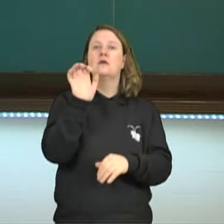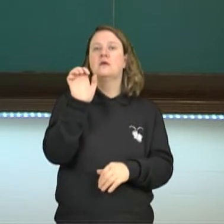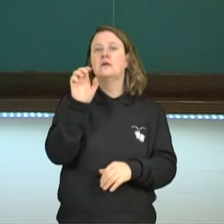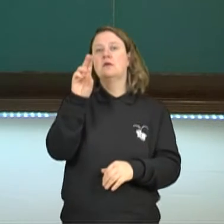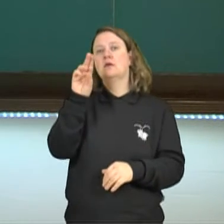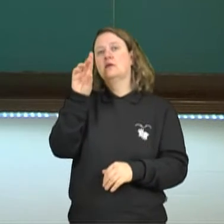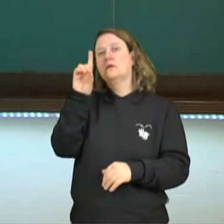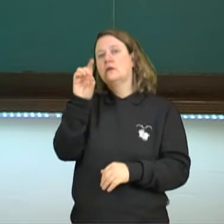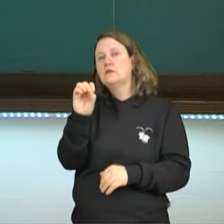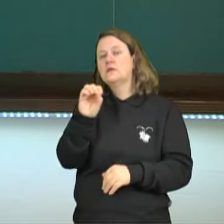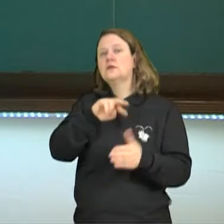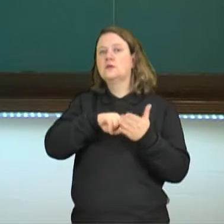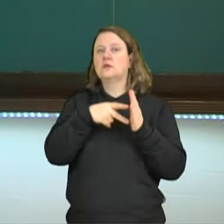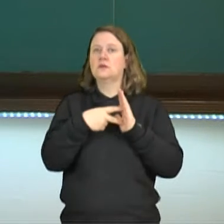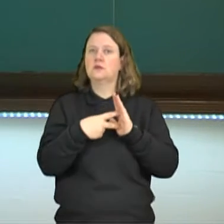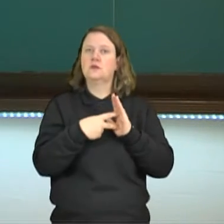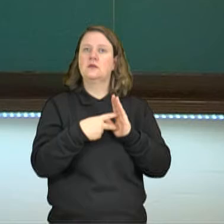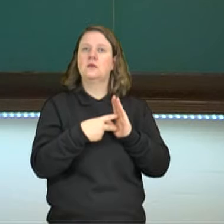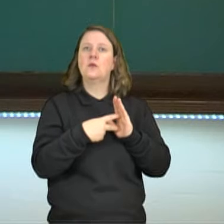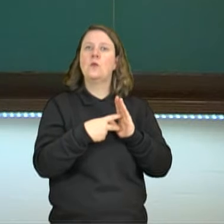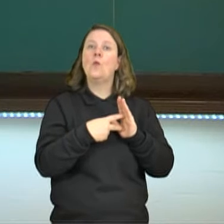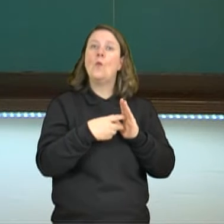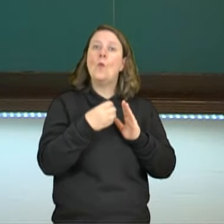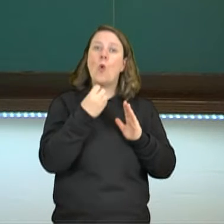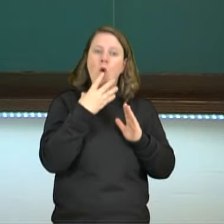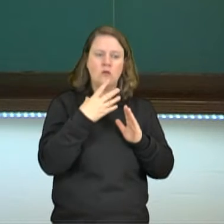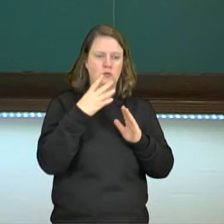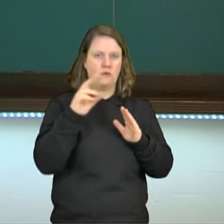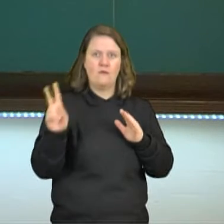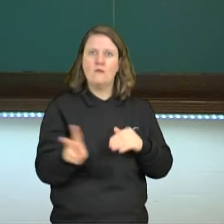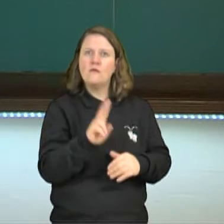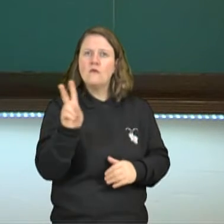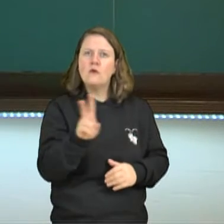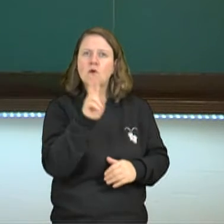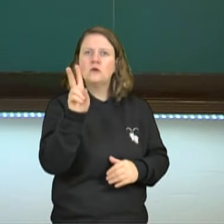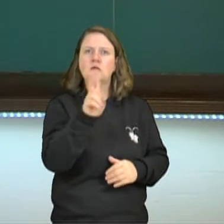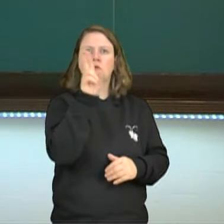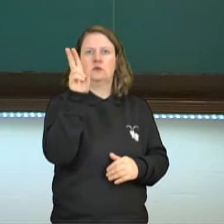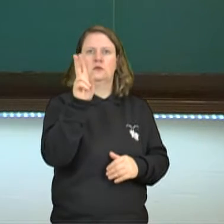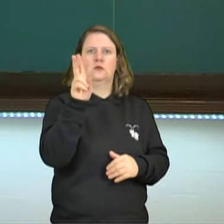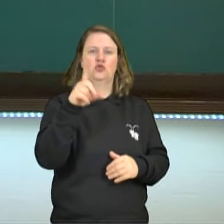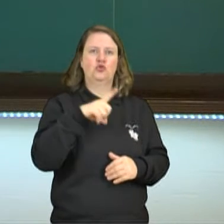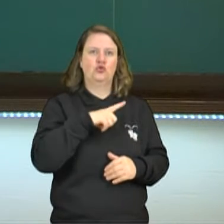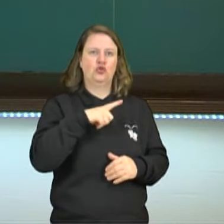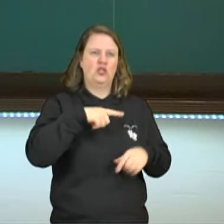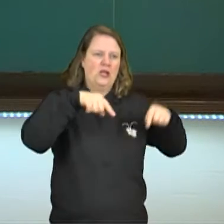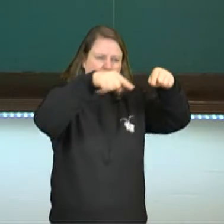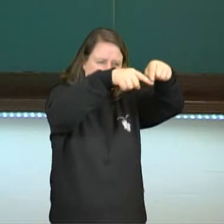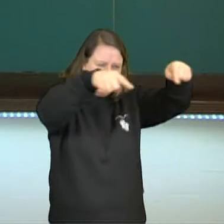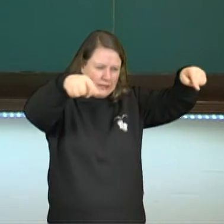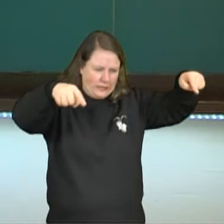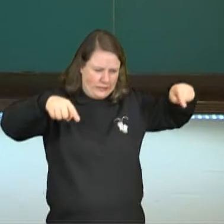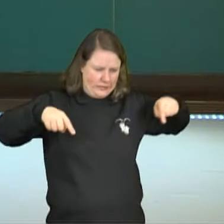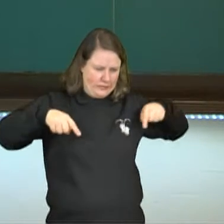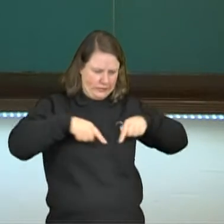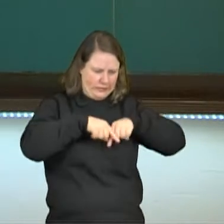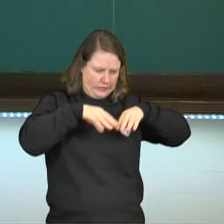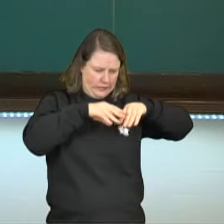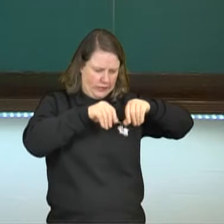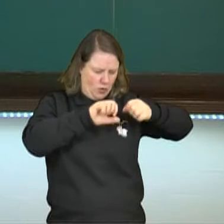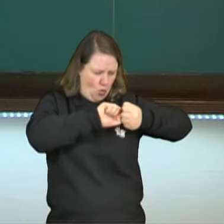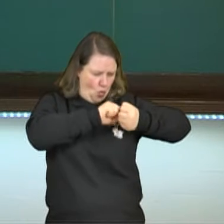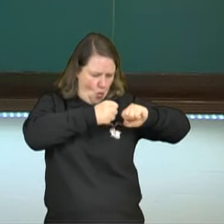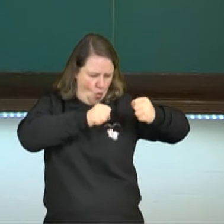E esse feudo significa bem de importância. Eles recebiam uma grande quantidade de terra, eles vão construir